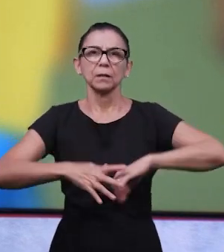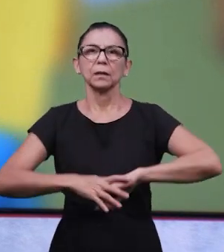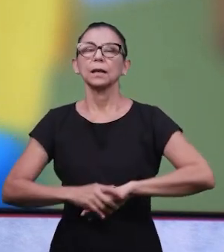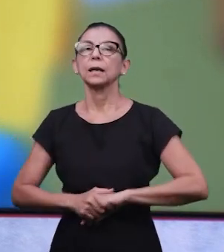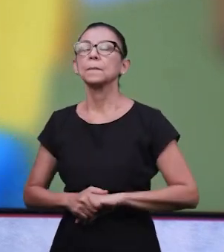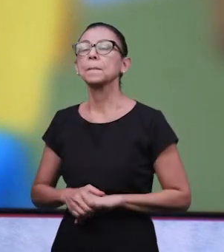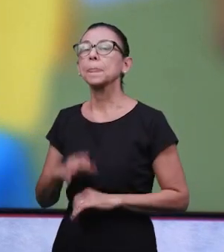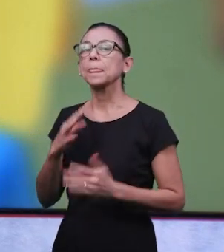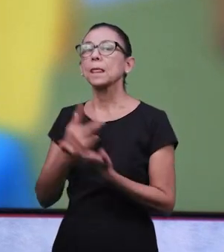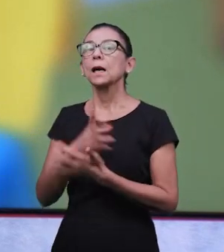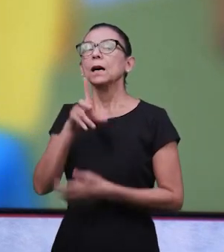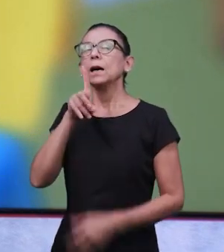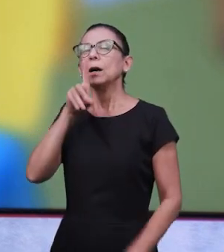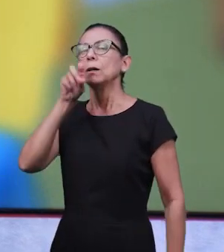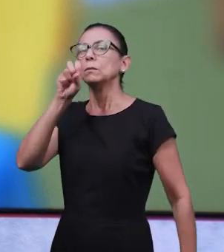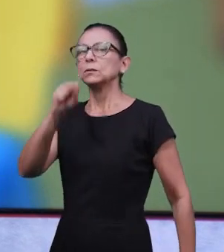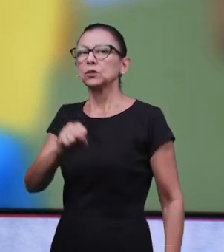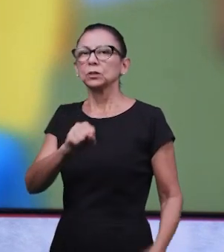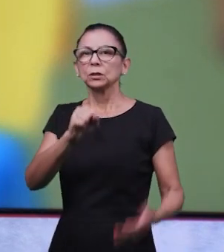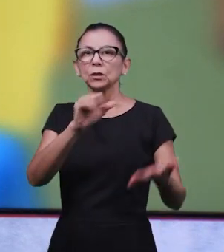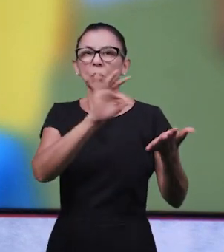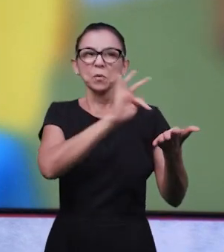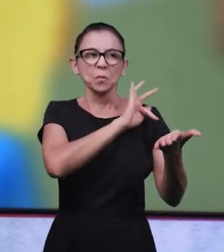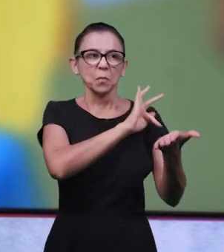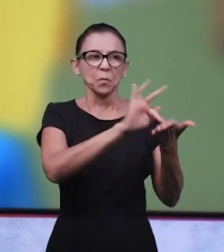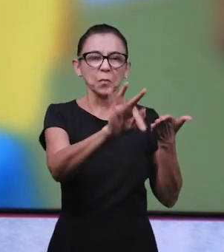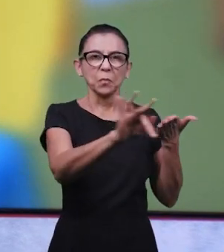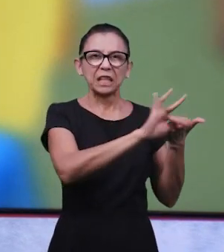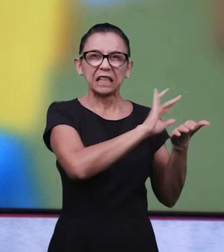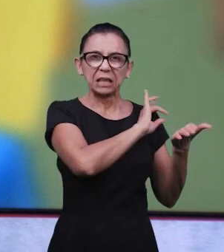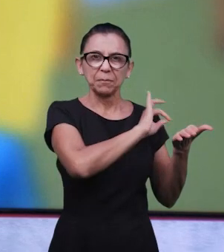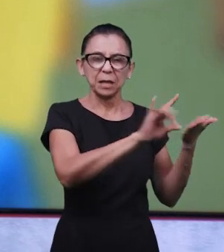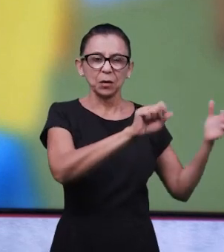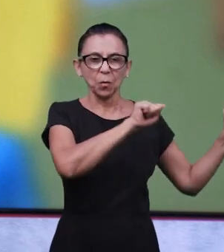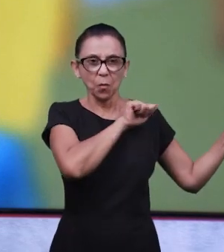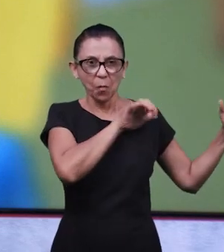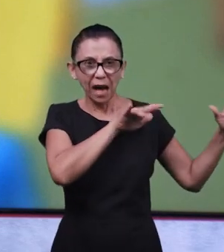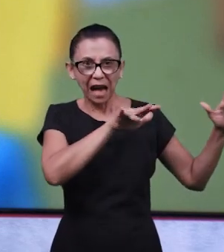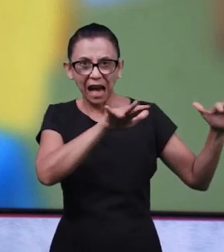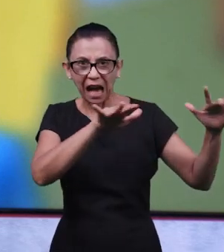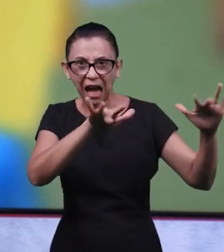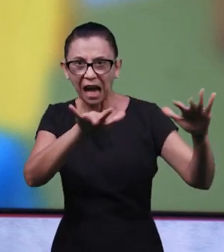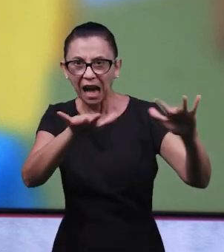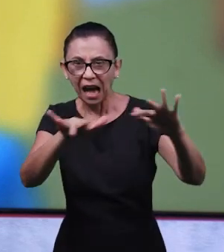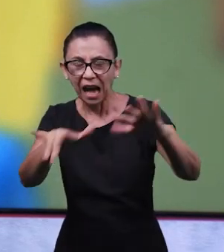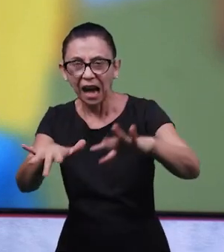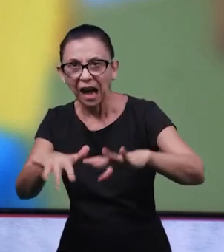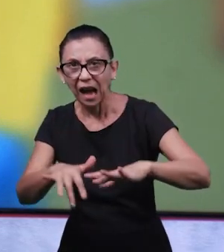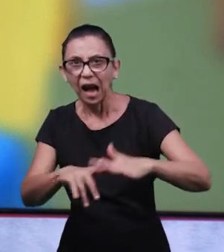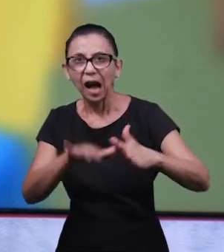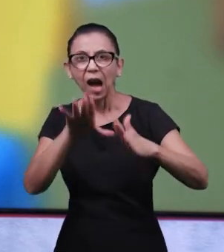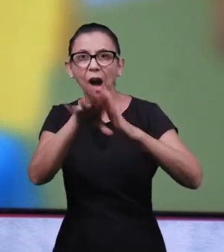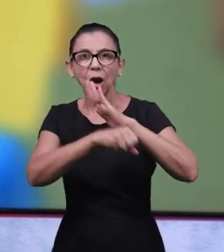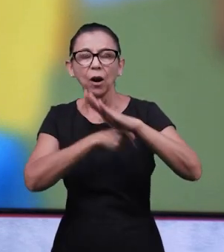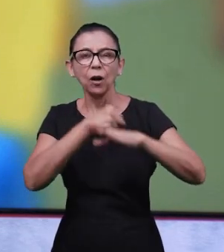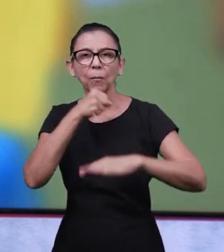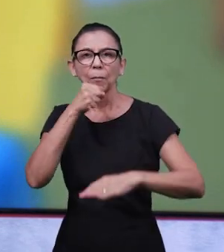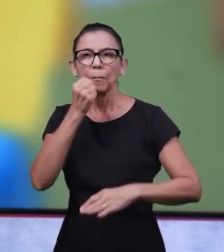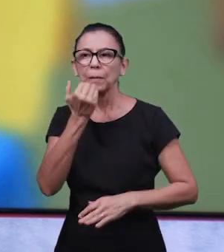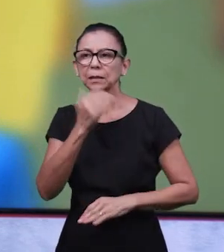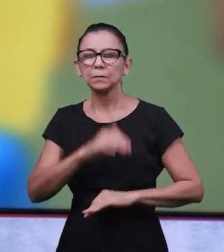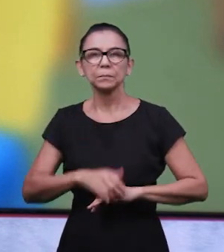lentilhas, ferindo os filisteus. Ele lutou por algo valioso, o alimento.